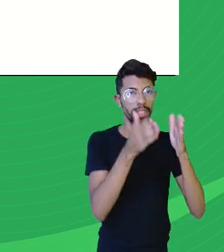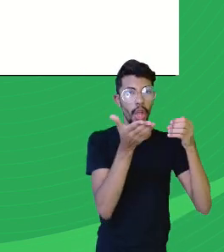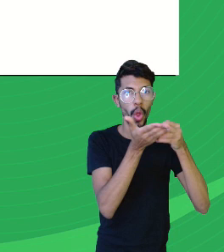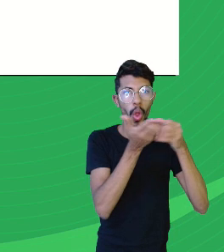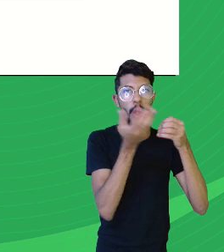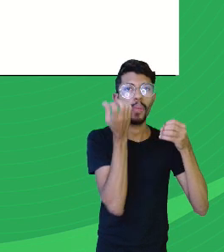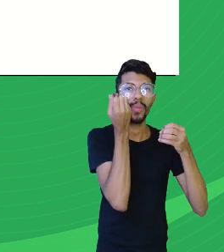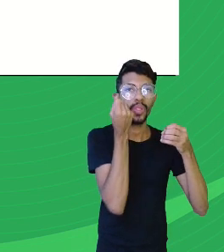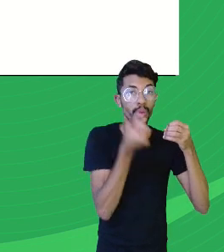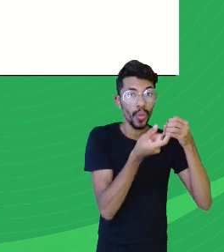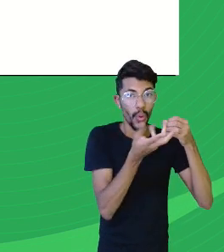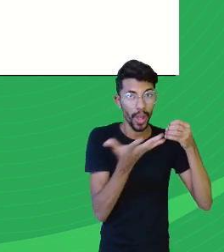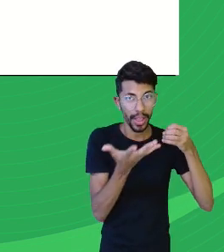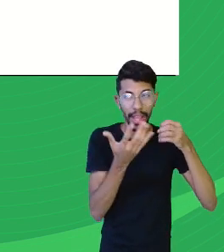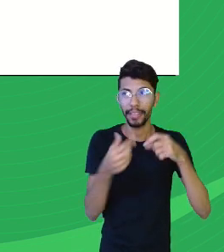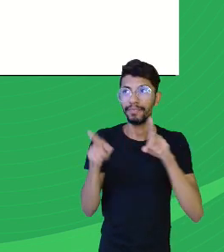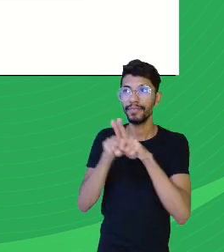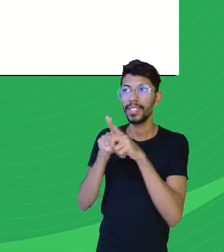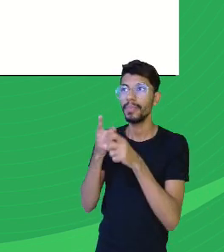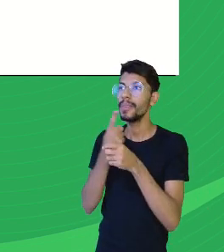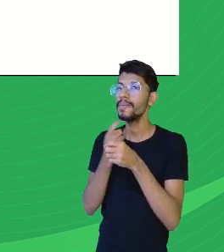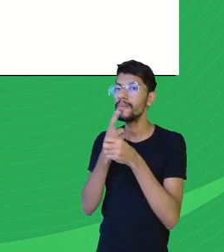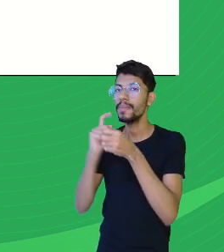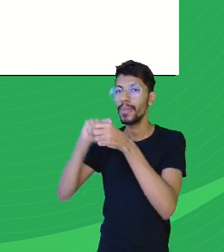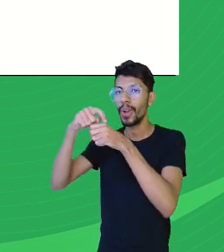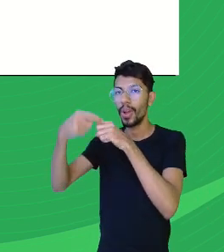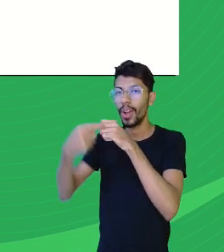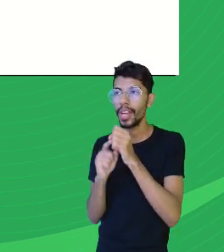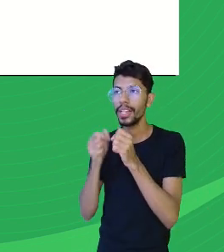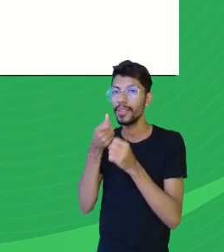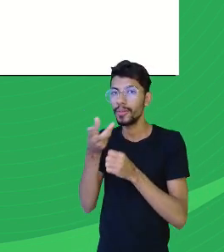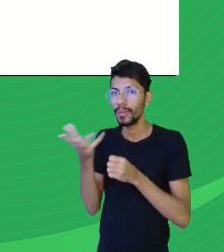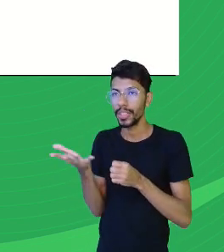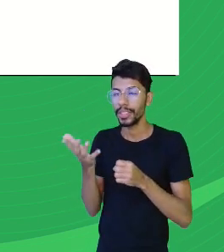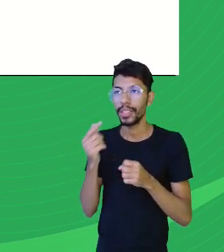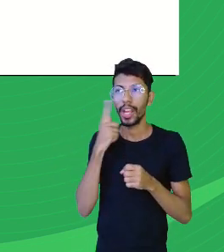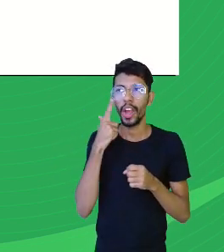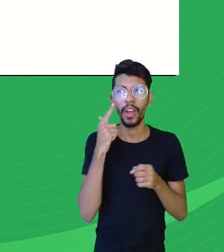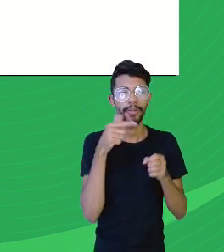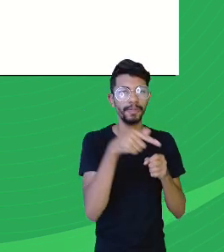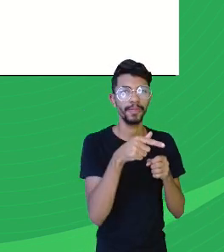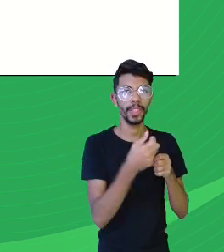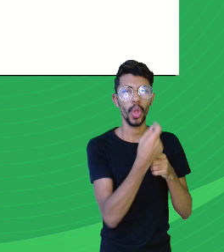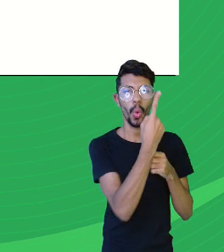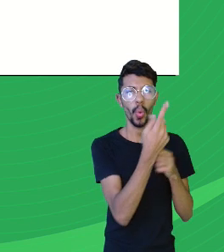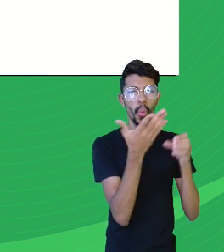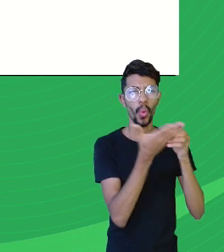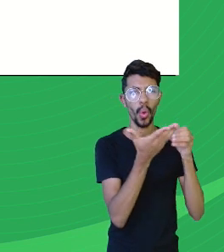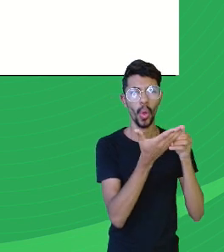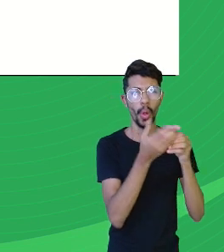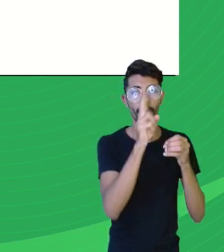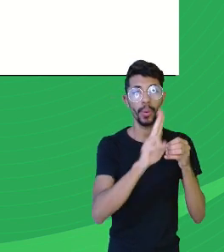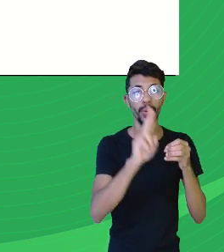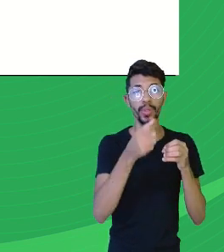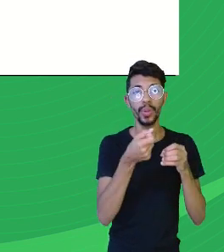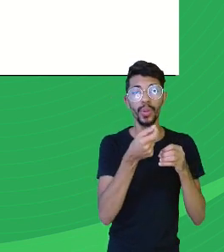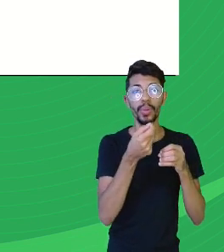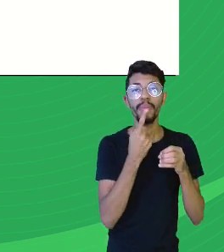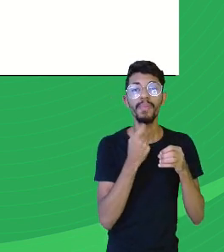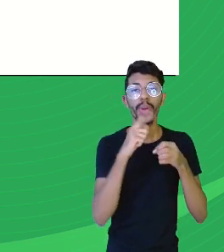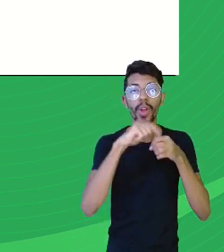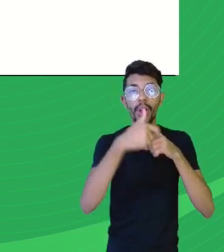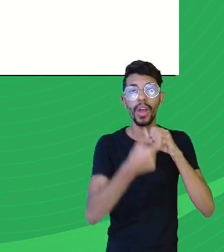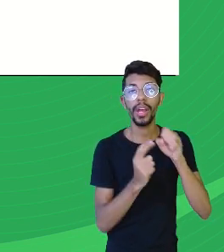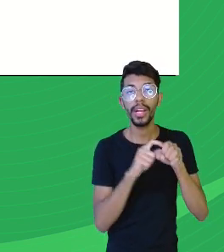morangos. Para um copo de suco, ela usou quantos morangos, que já está aí pronto?